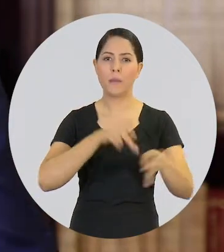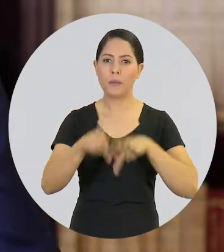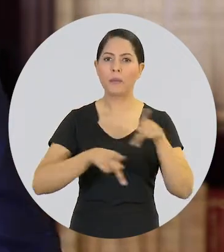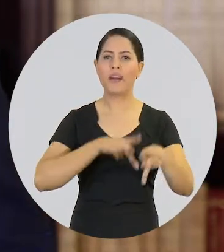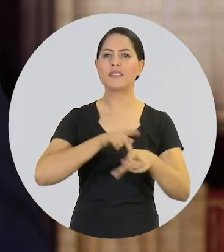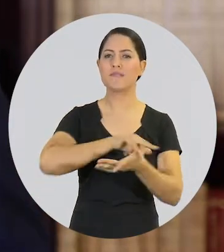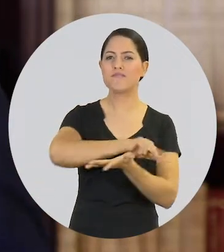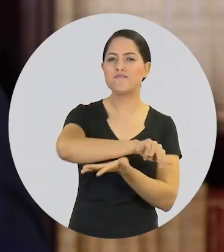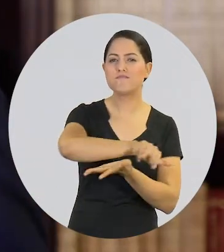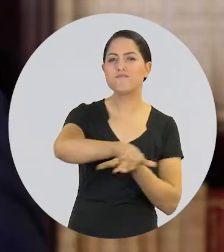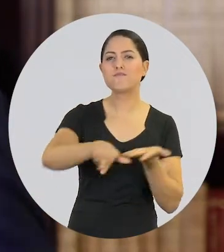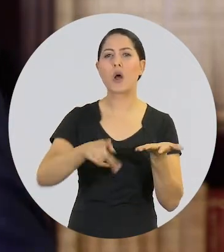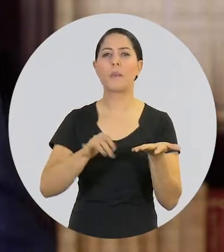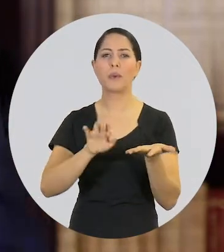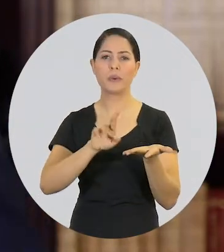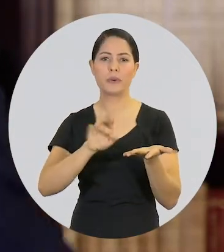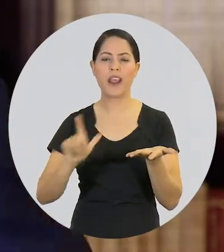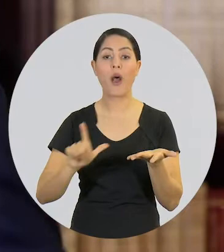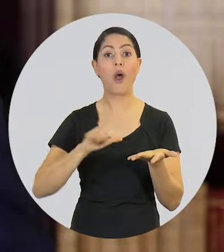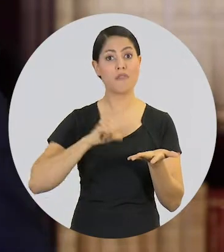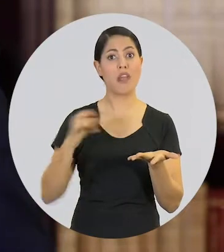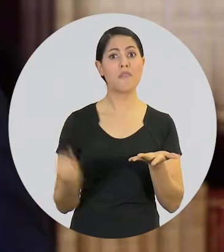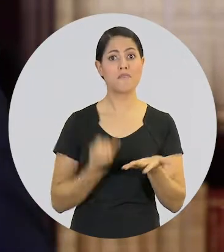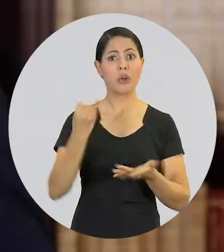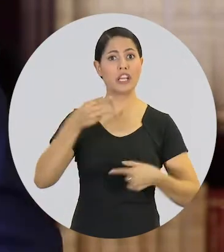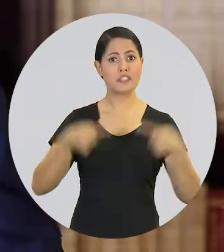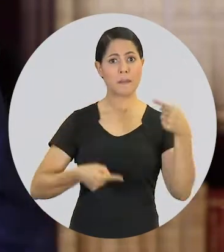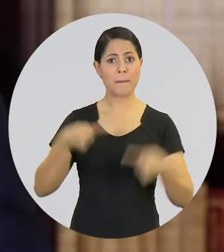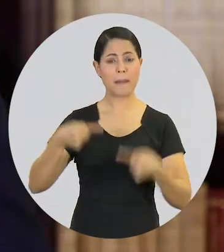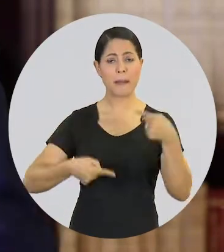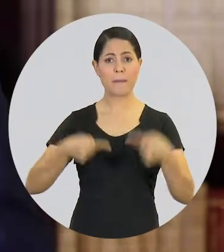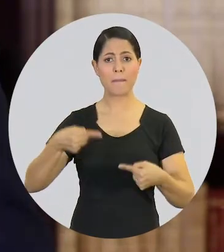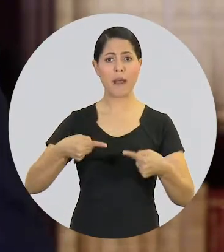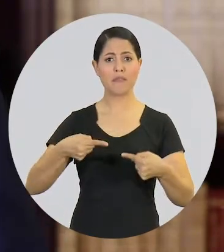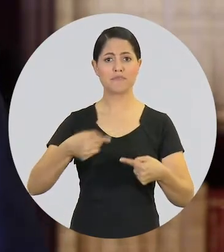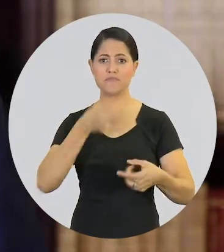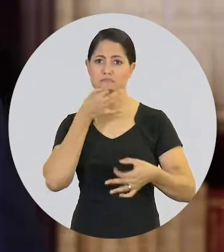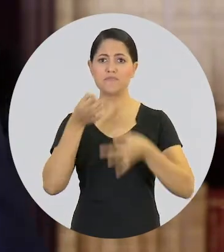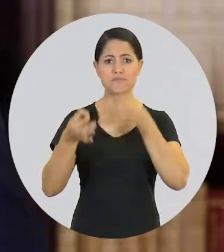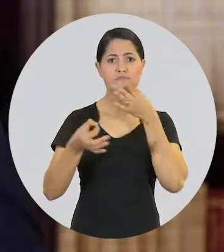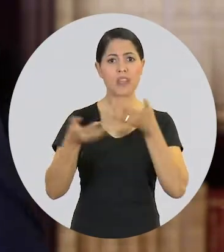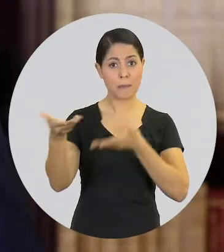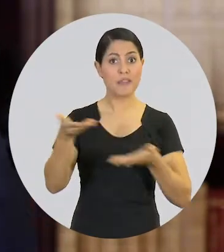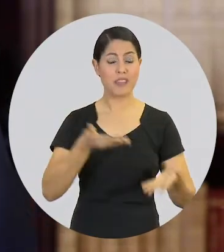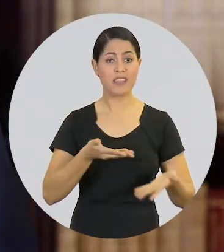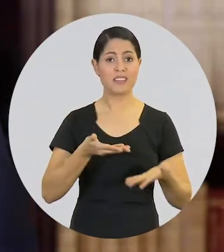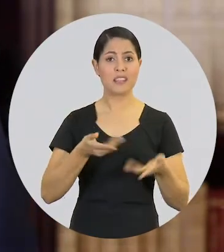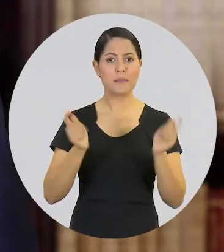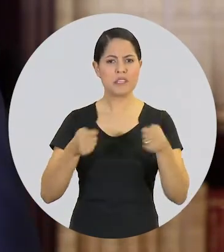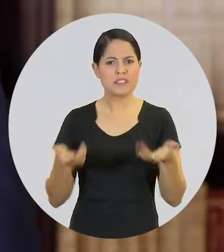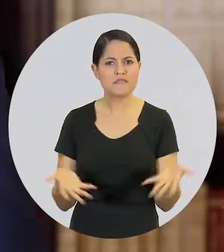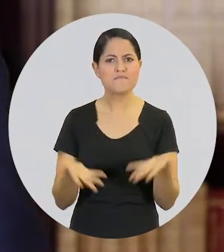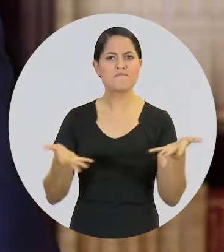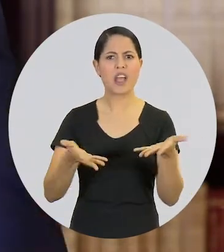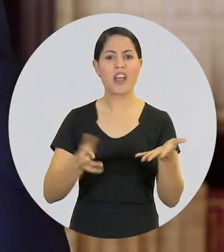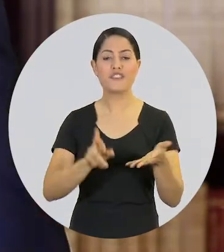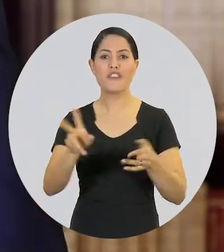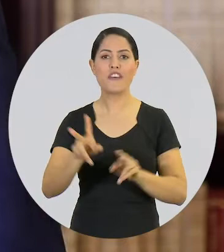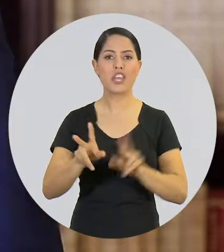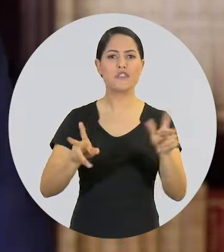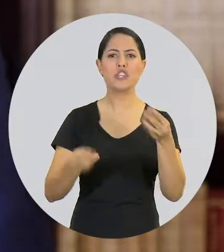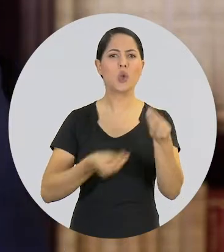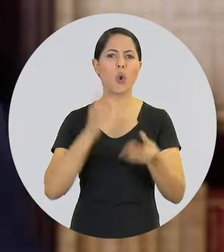sociedade plural, em que a divergência, o debate é bem-vinda, são bem-vindos e devem ser estimulados. Como que